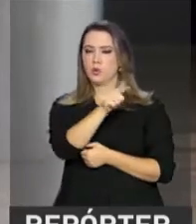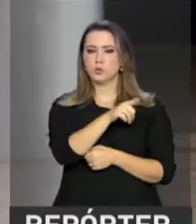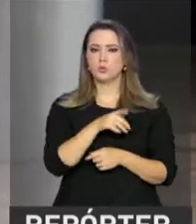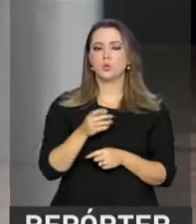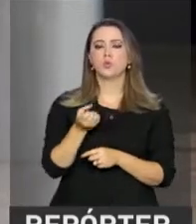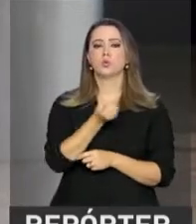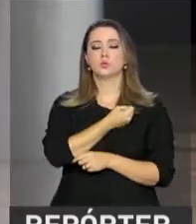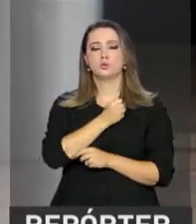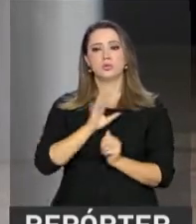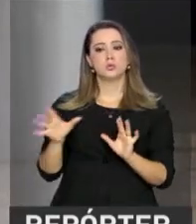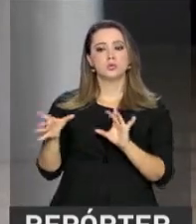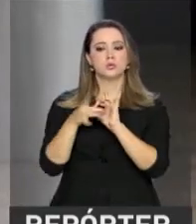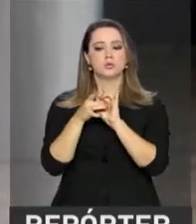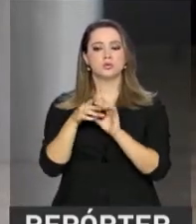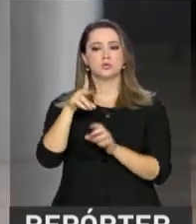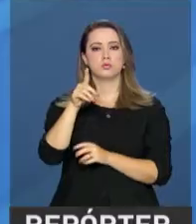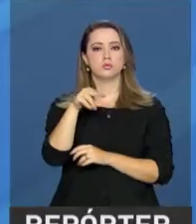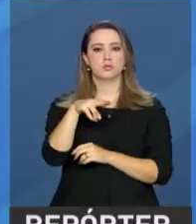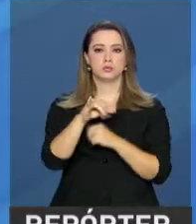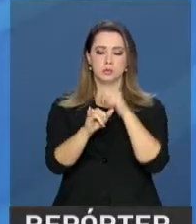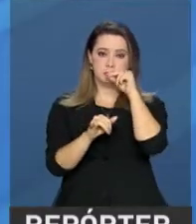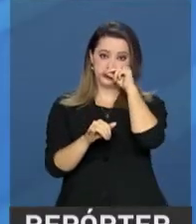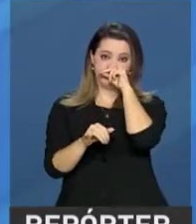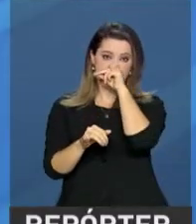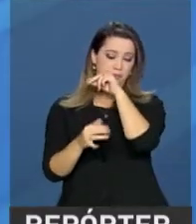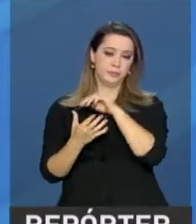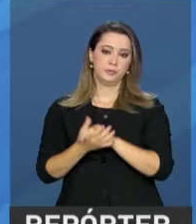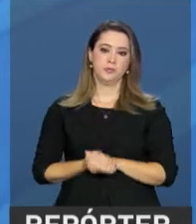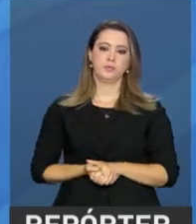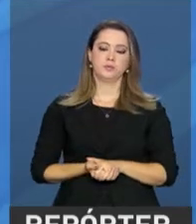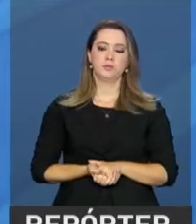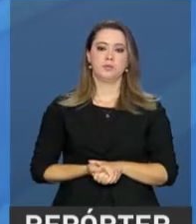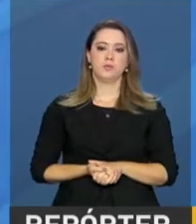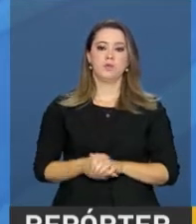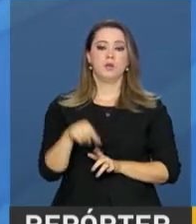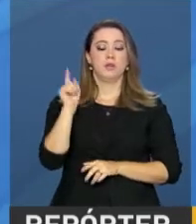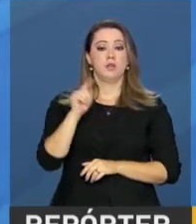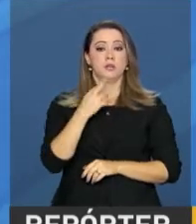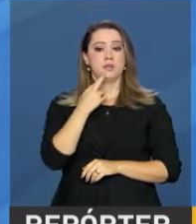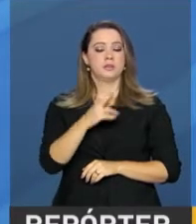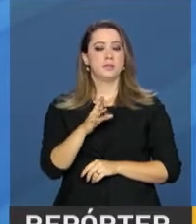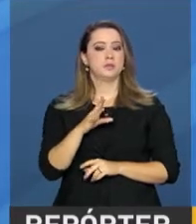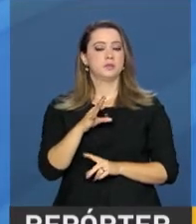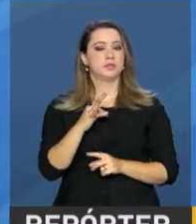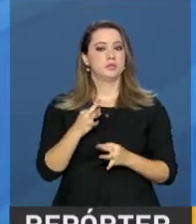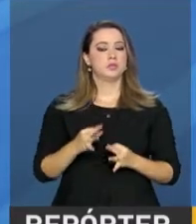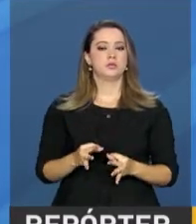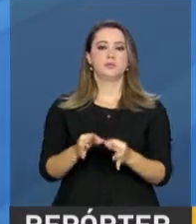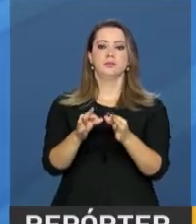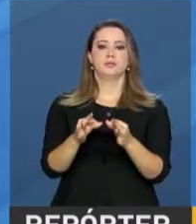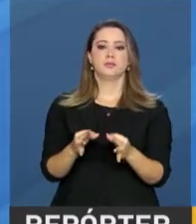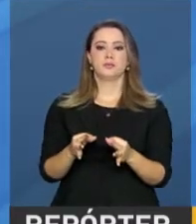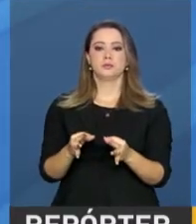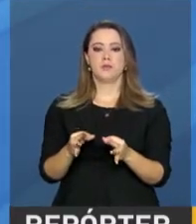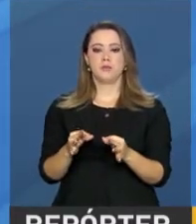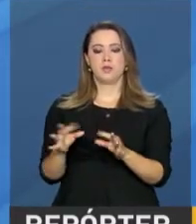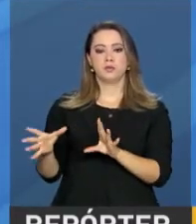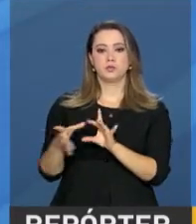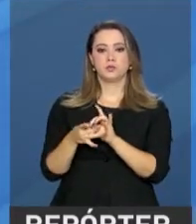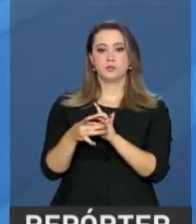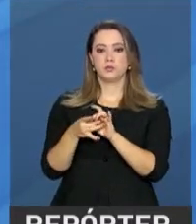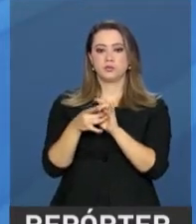vão se integrar ao dn trata se de uma solução tecnológica que vai englobar